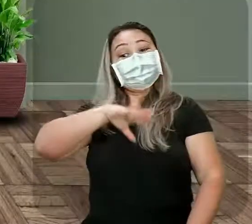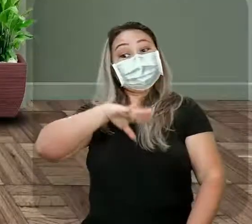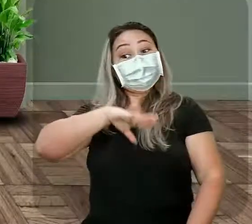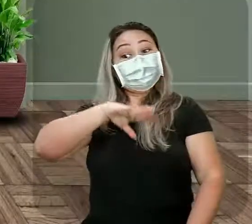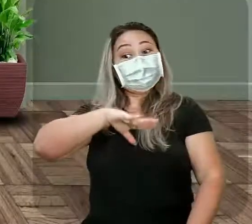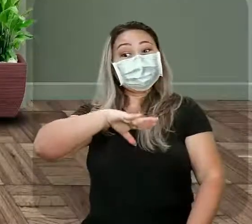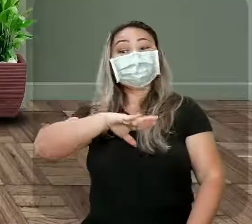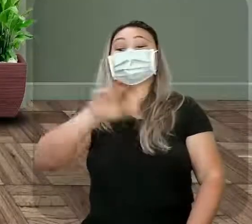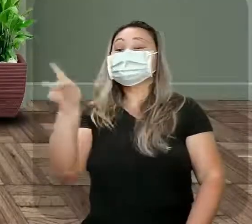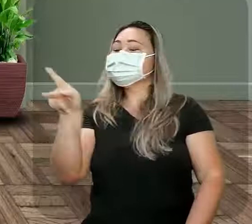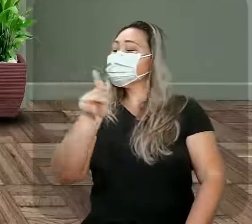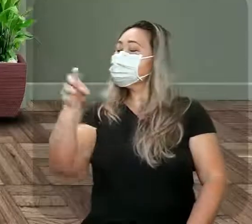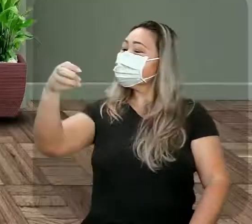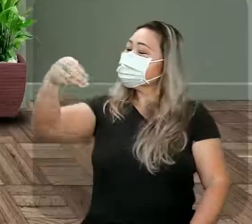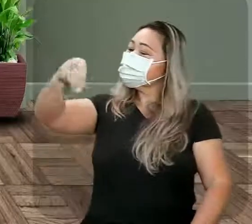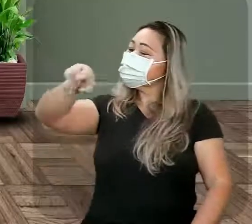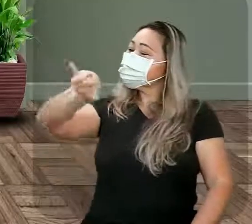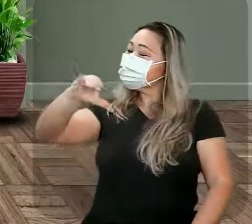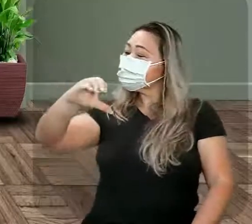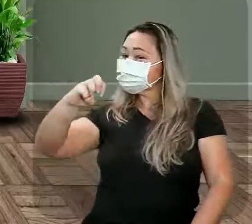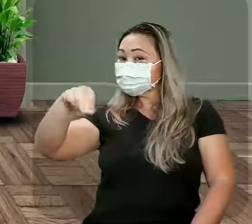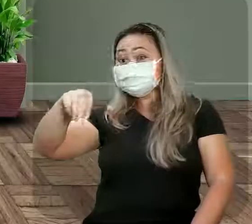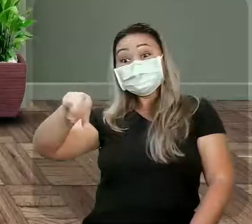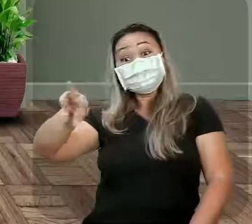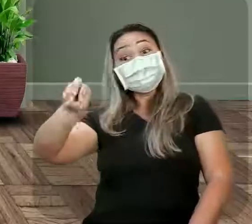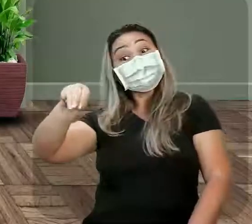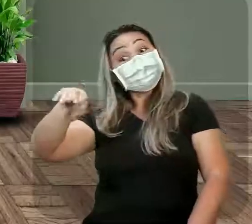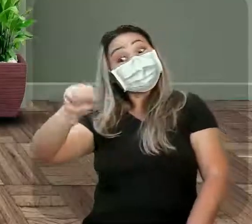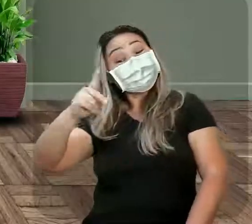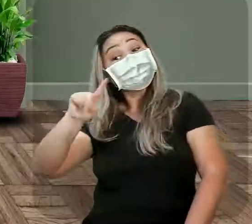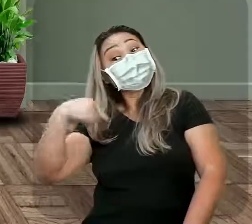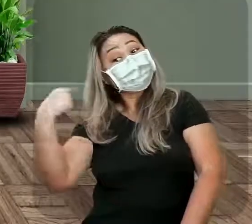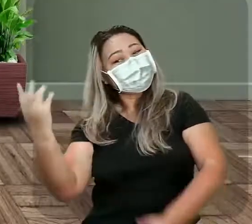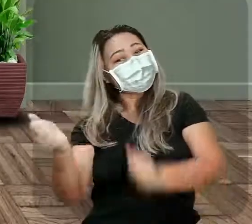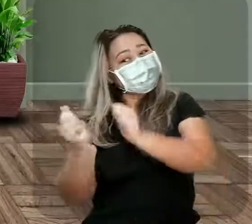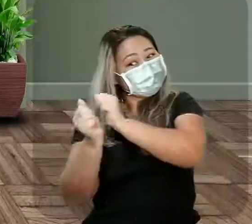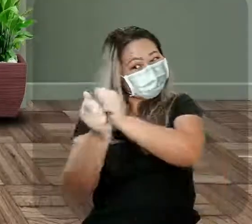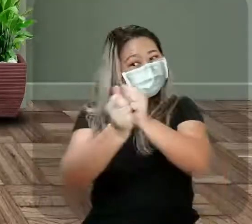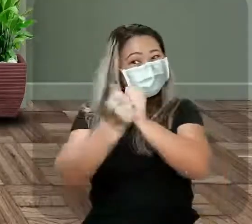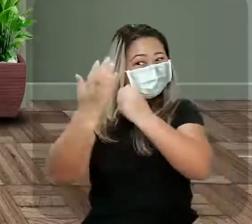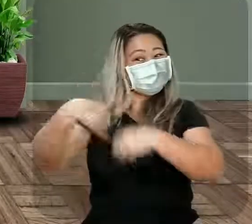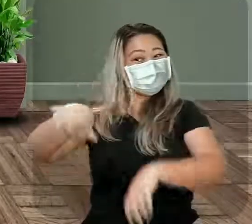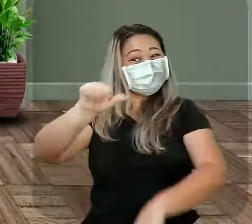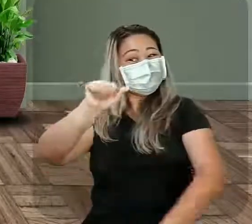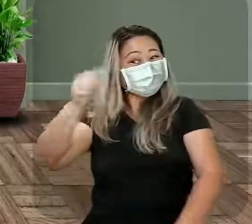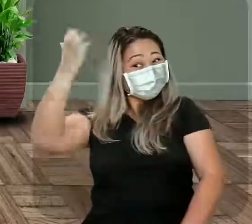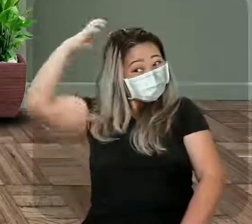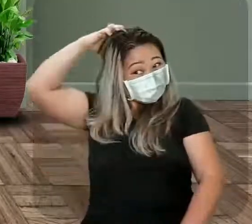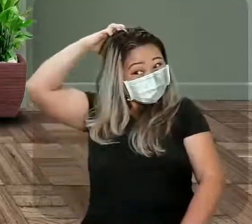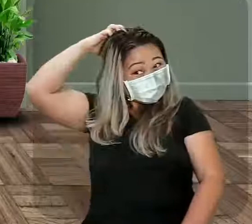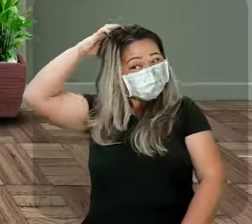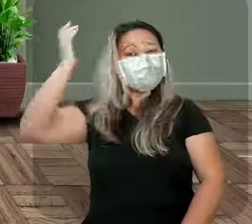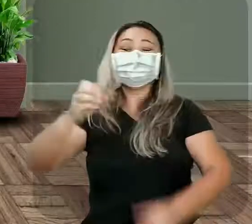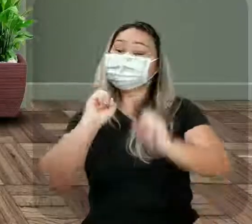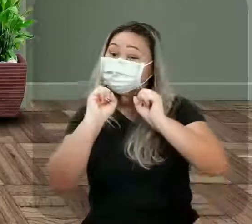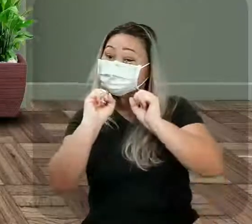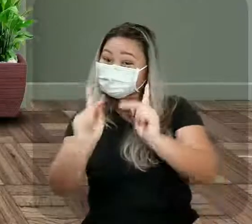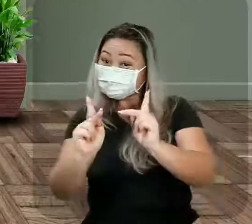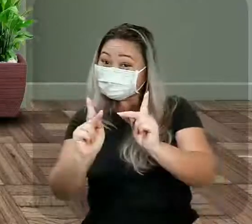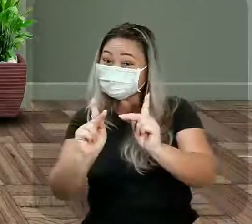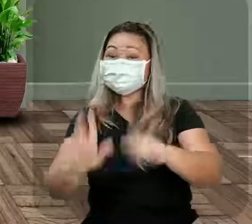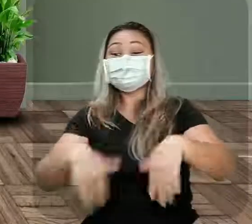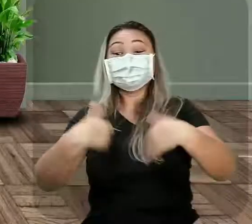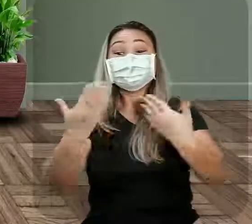portuguesa com a professora Márcia Ramos Martins e a nossa companheira Aldelina Rabelo,